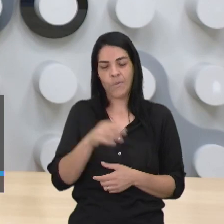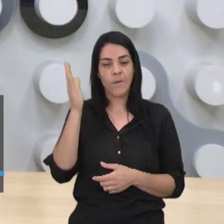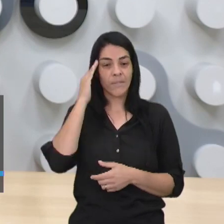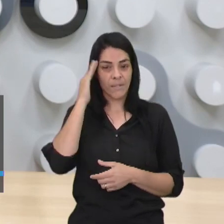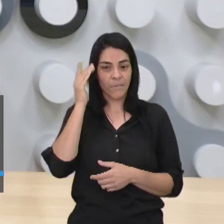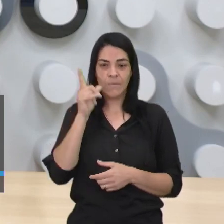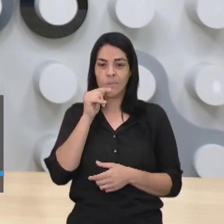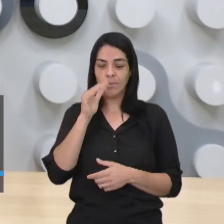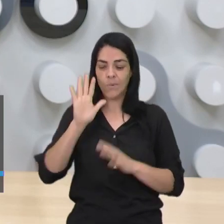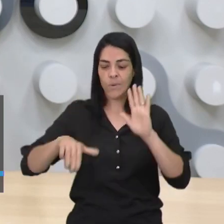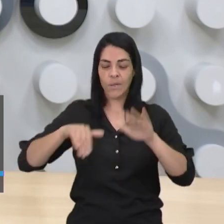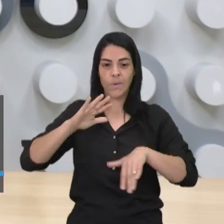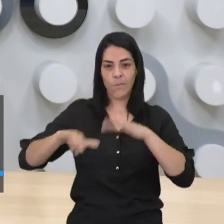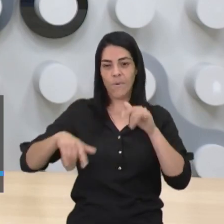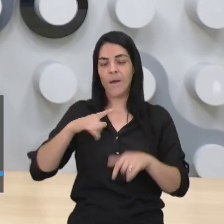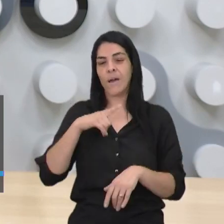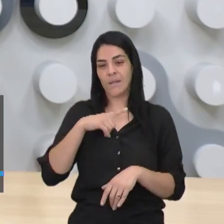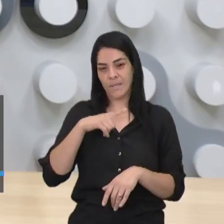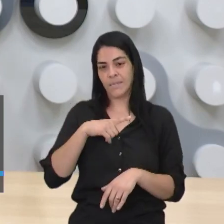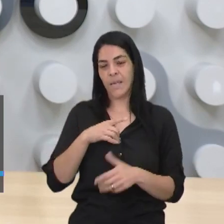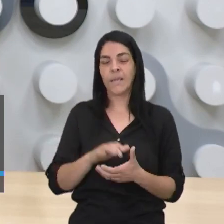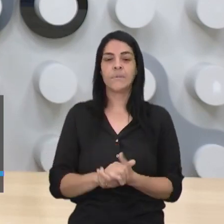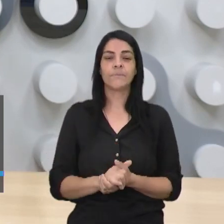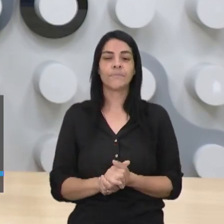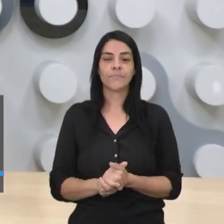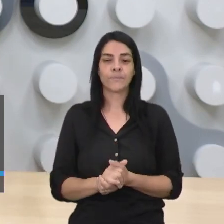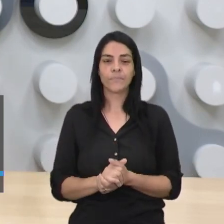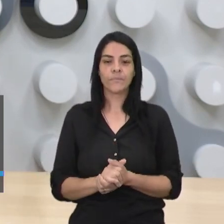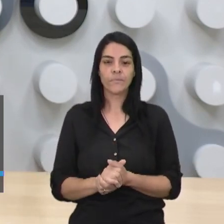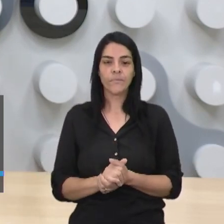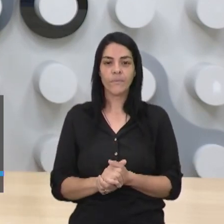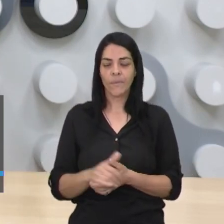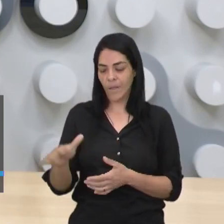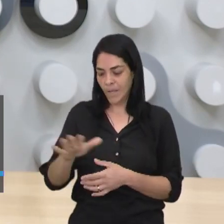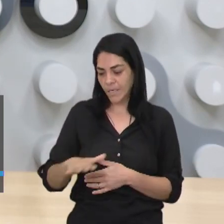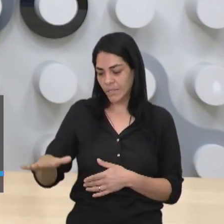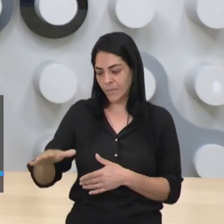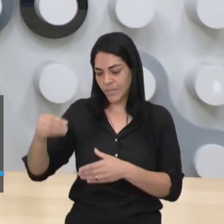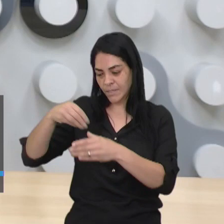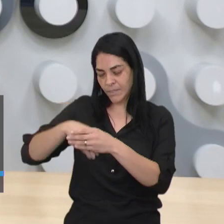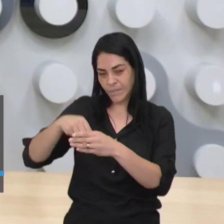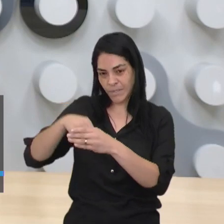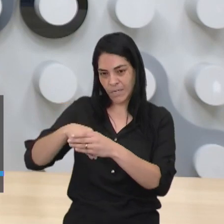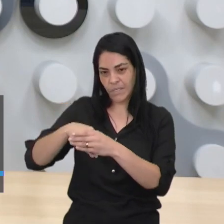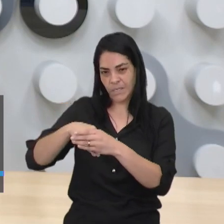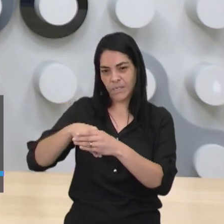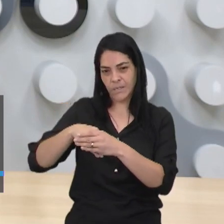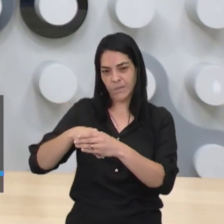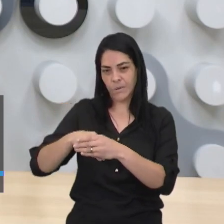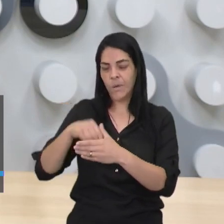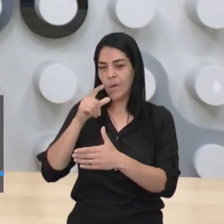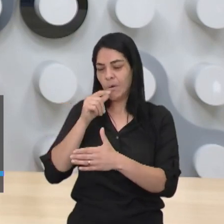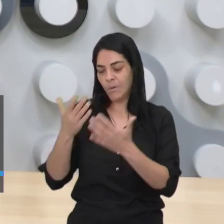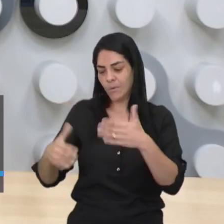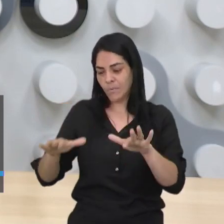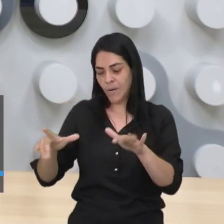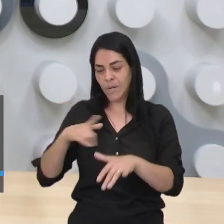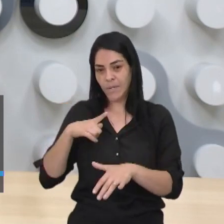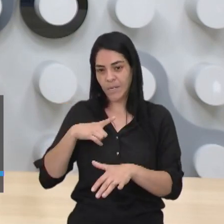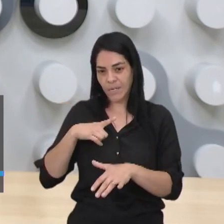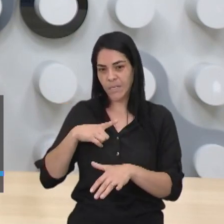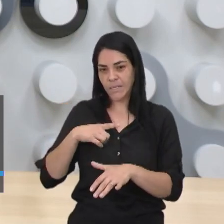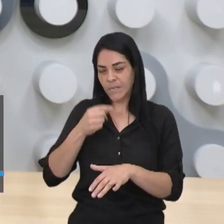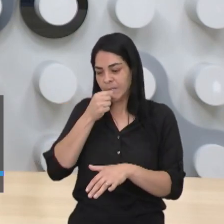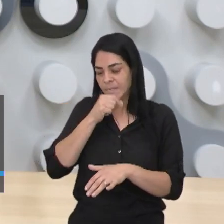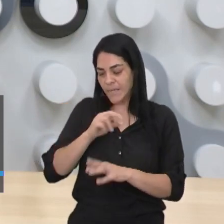aí, ele tem compostos solúveis e a gente tem regiões aí dentro desse mar que tem concentrações de